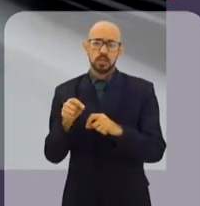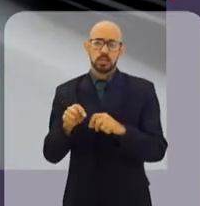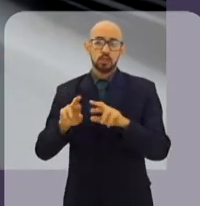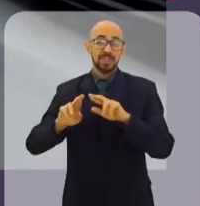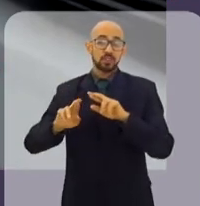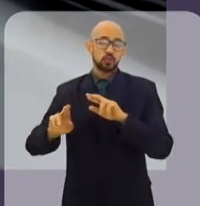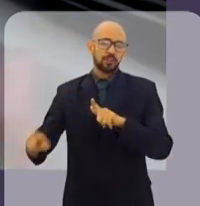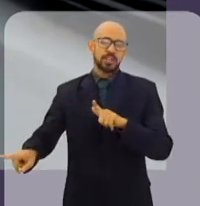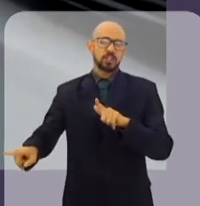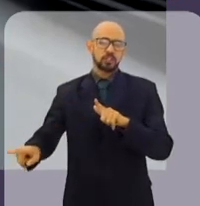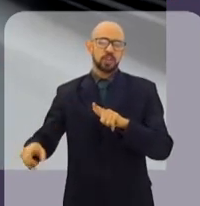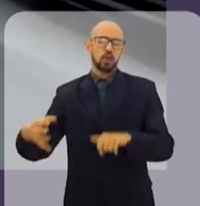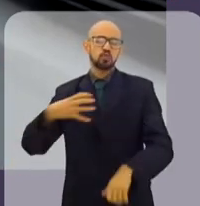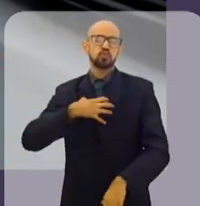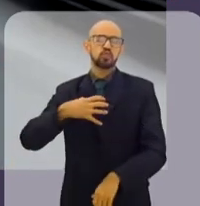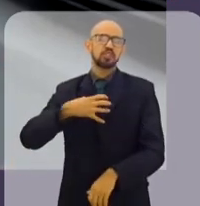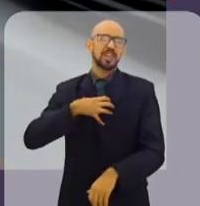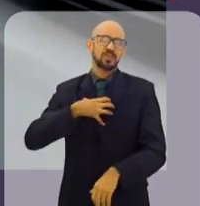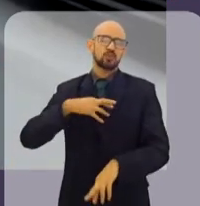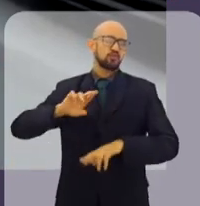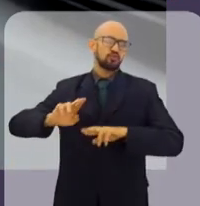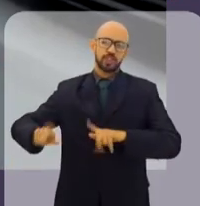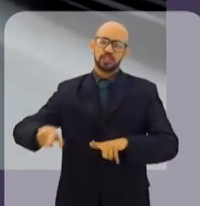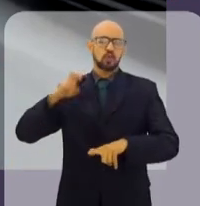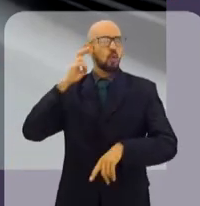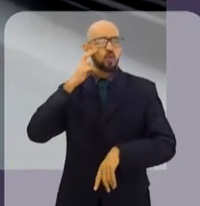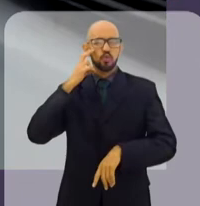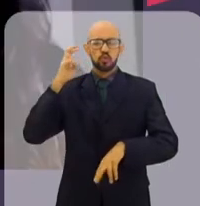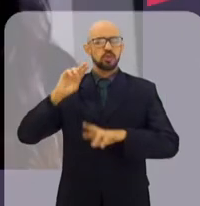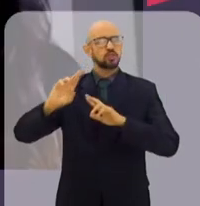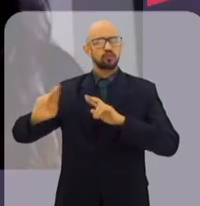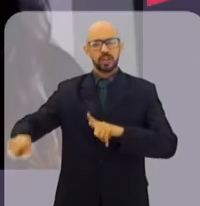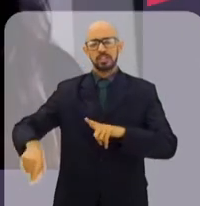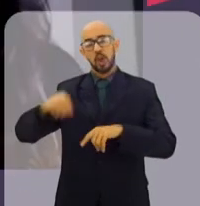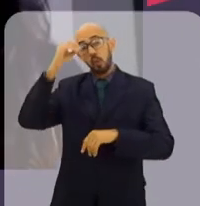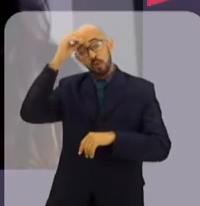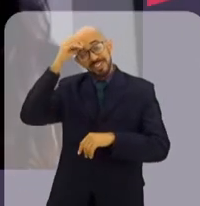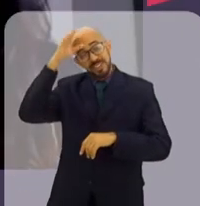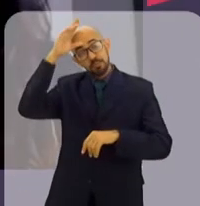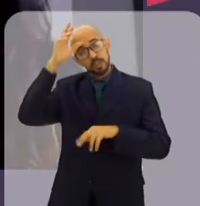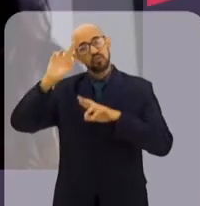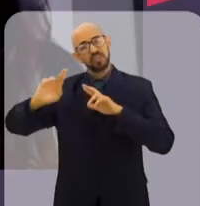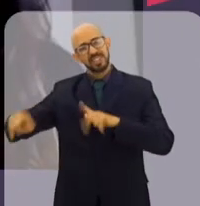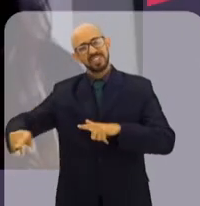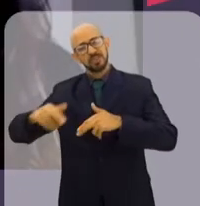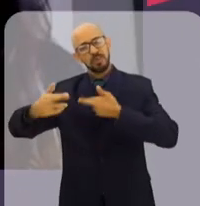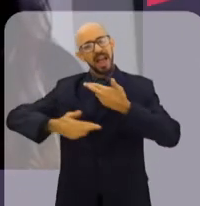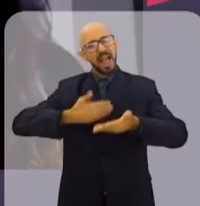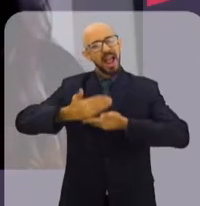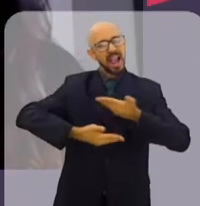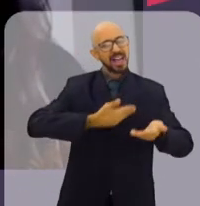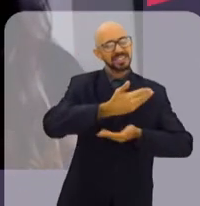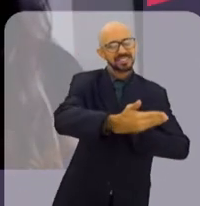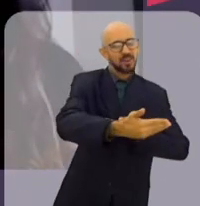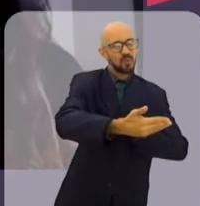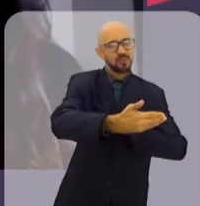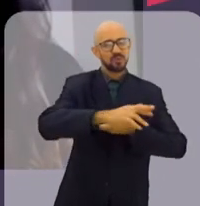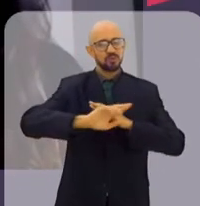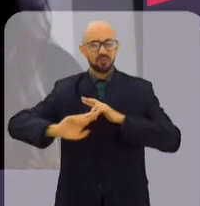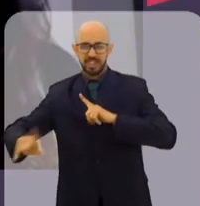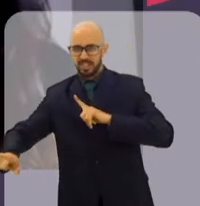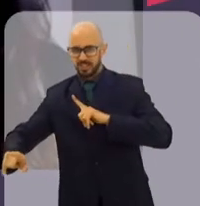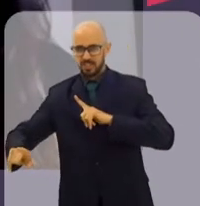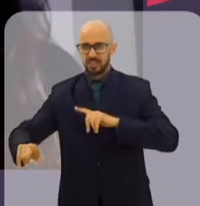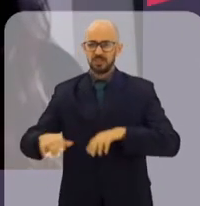da diferença, é modo de vida diferente, é cultura diferente, é saber diferente, é se relacionar com a natureza de uma maneira